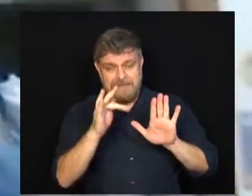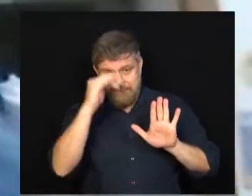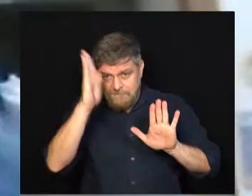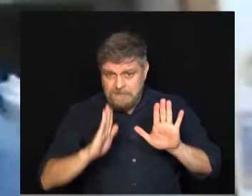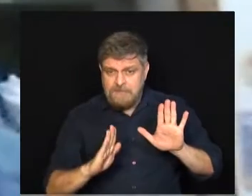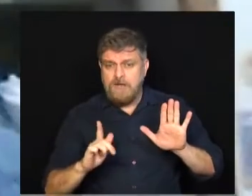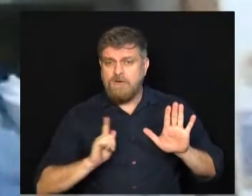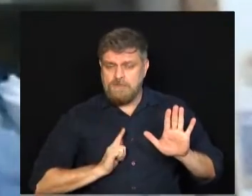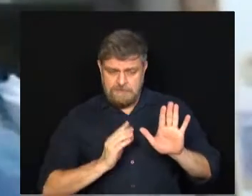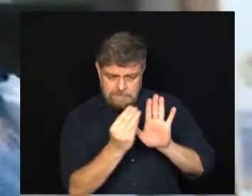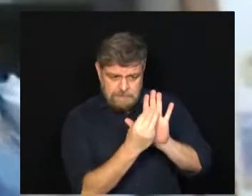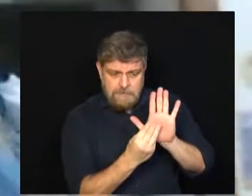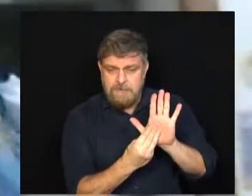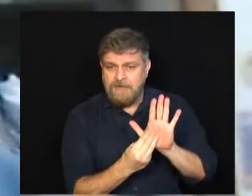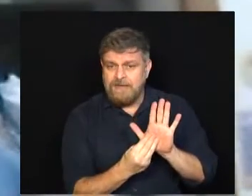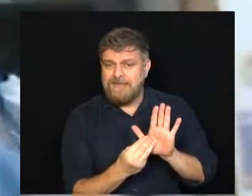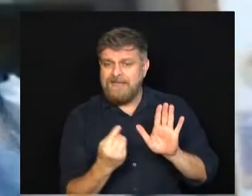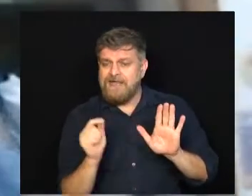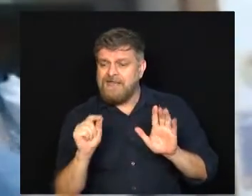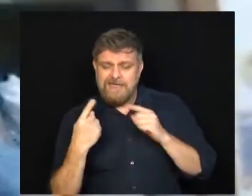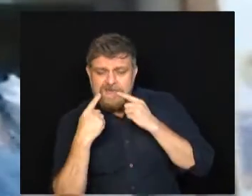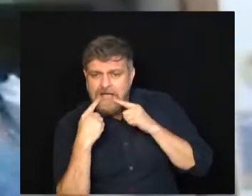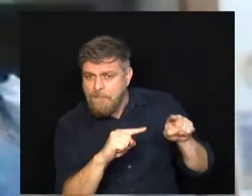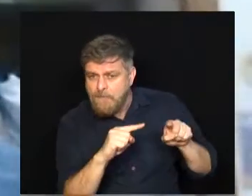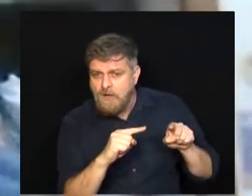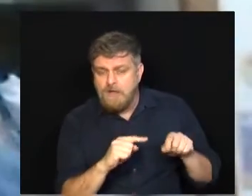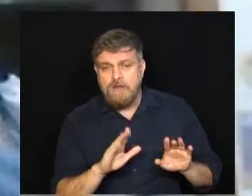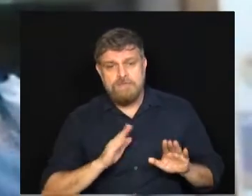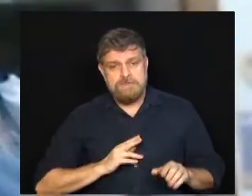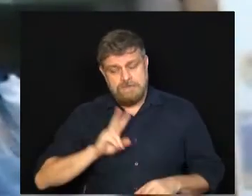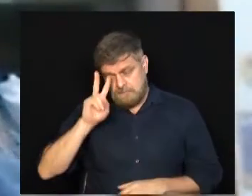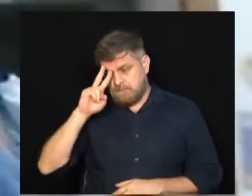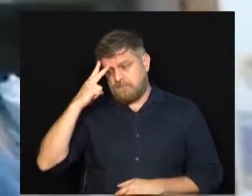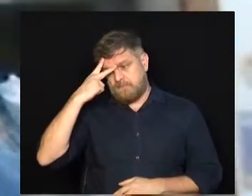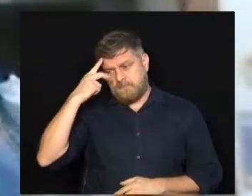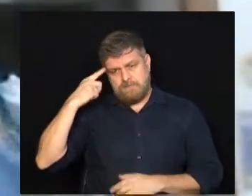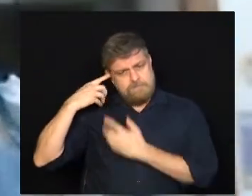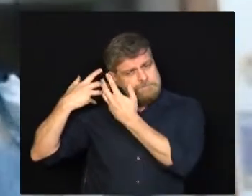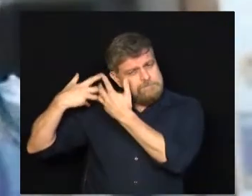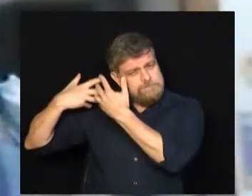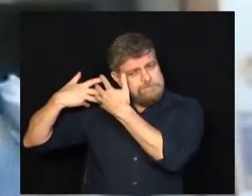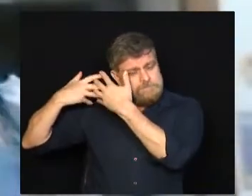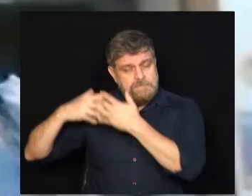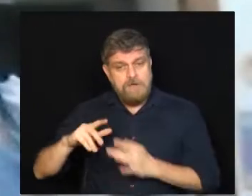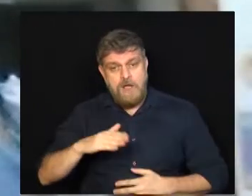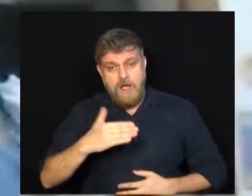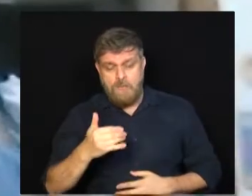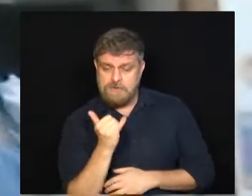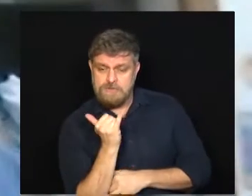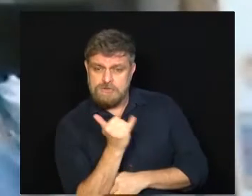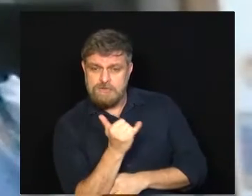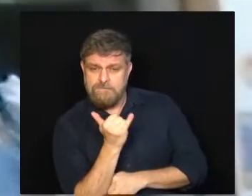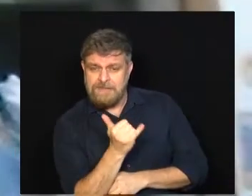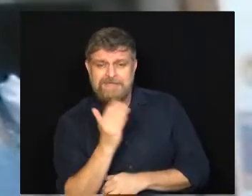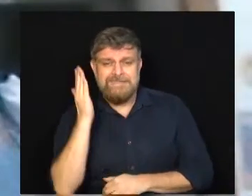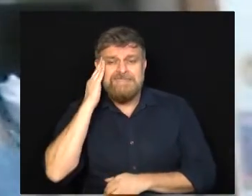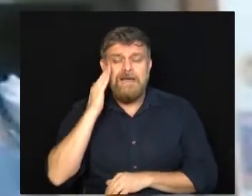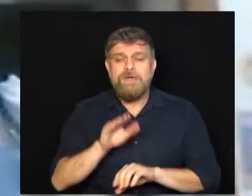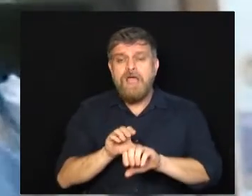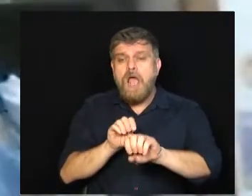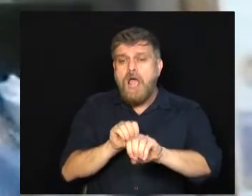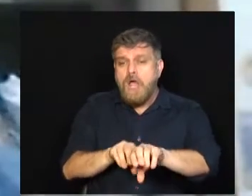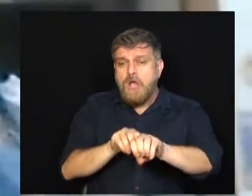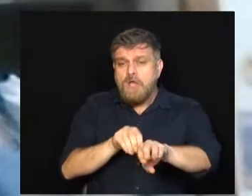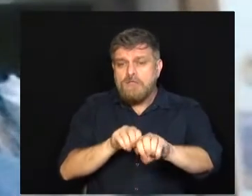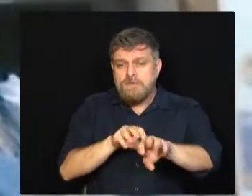isso. Quem se opõe a isso, se opõe à Constituição. Então, tem que reexaminar suas ideias. E quando fala, e a gente sabe que a educação mexe